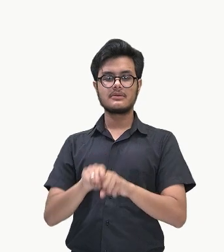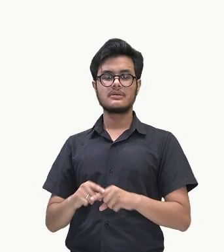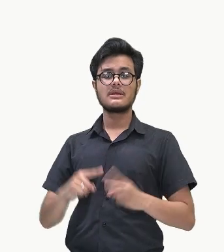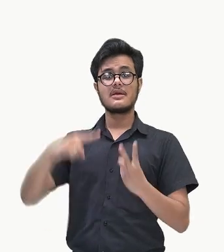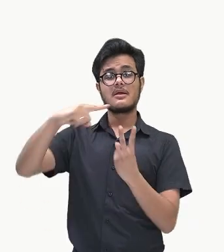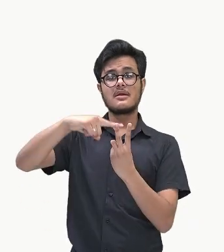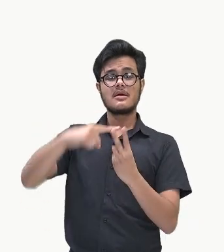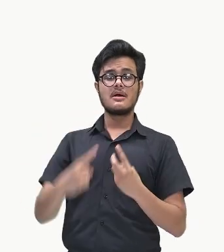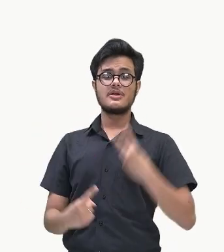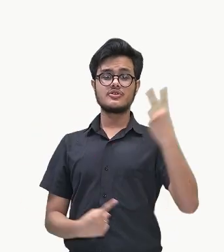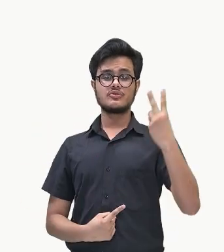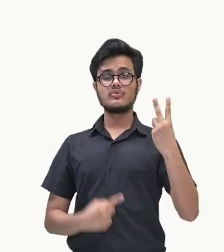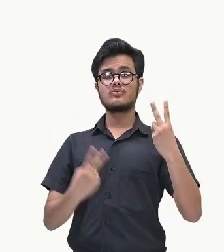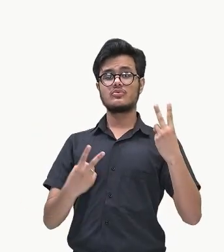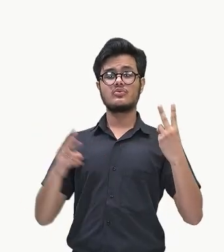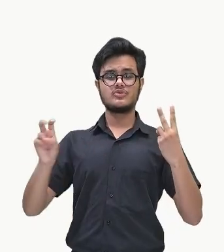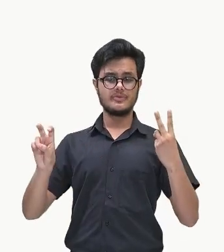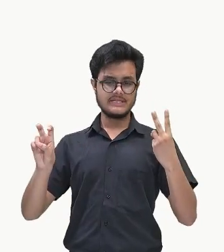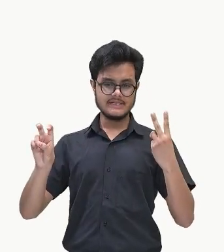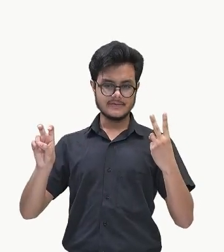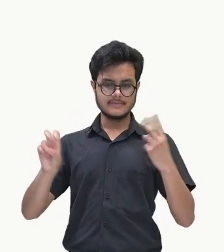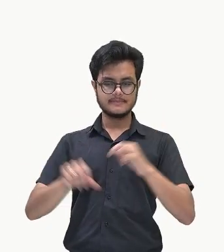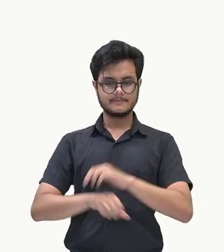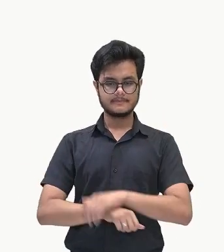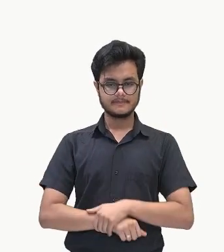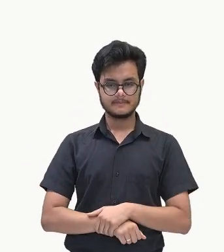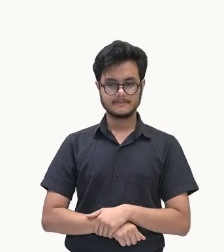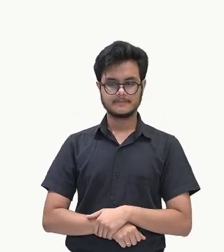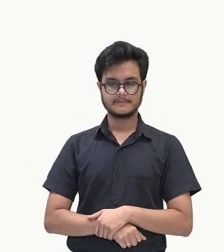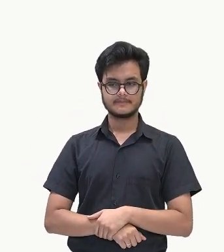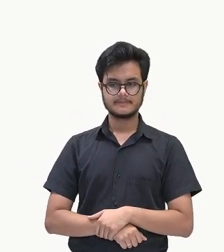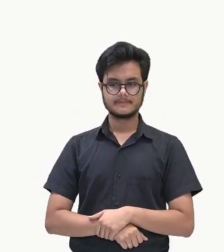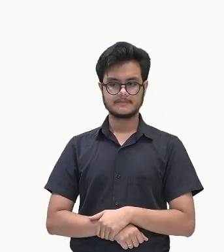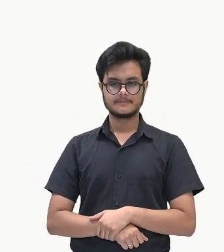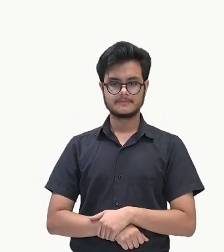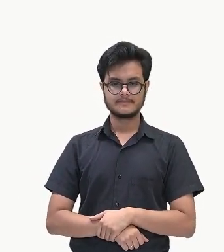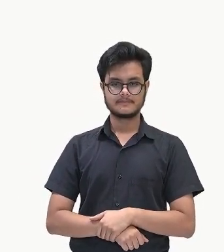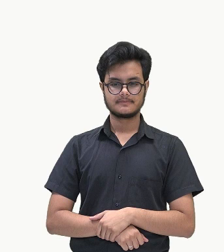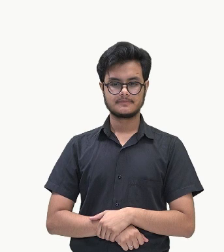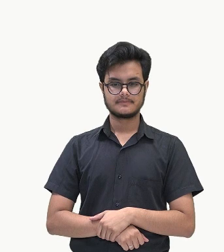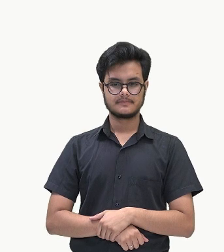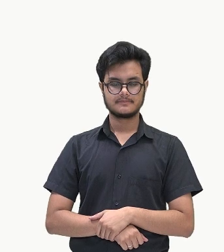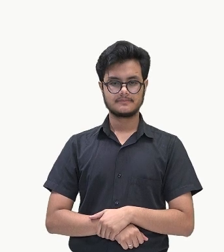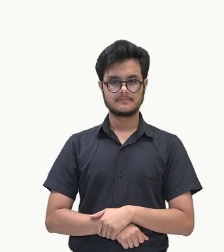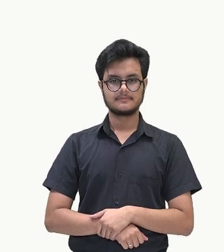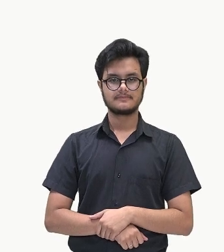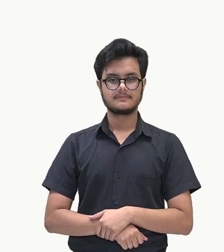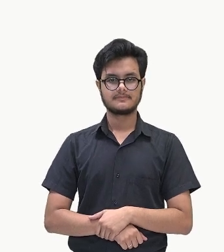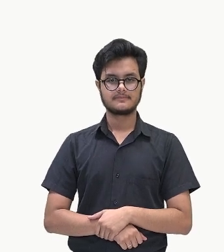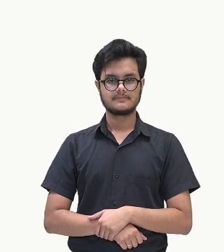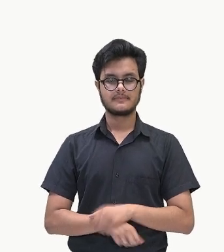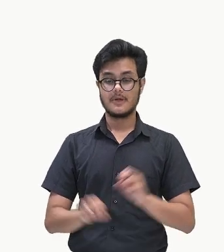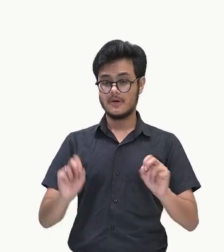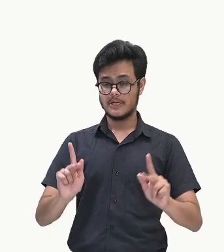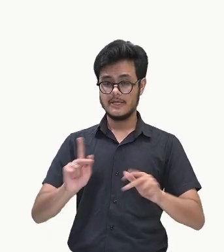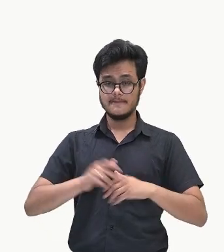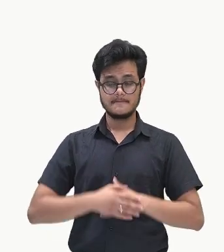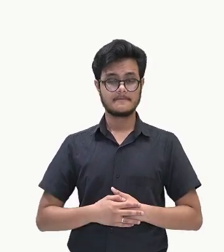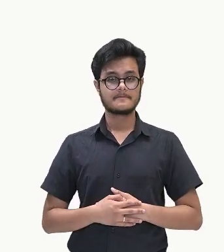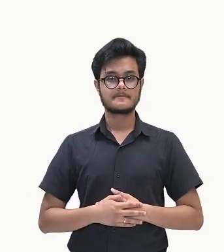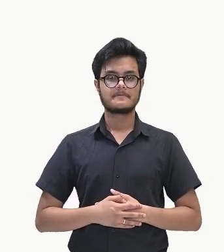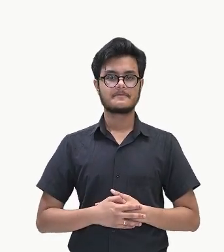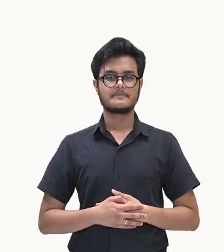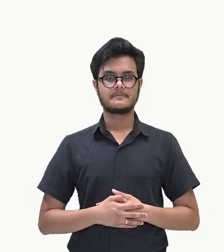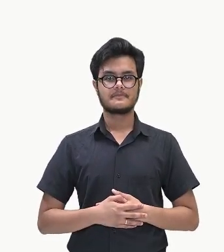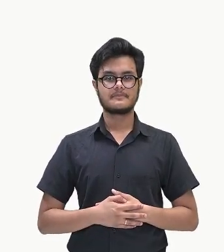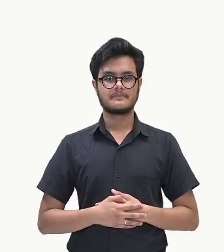coisa do que raiz quadrada de 2 elevado à quinta potência.